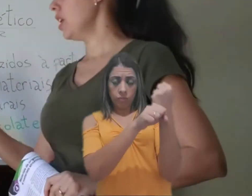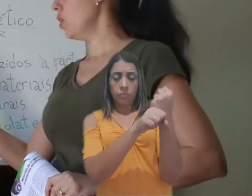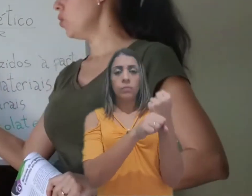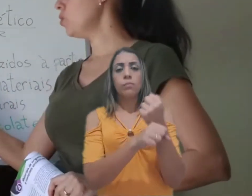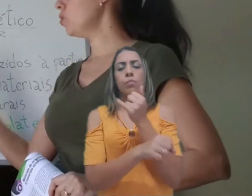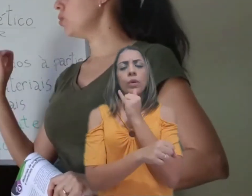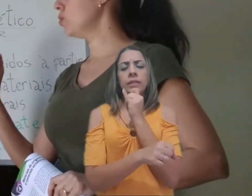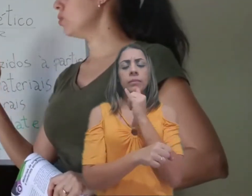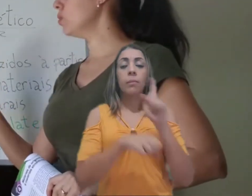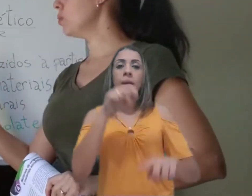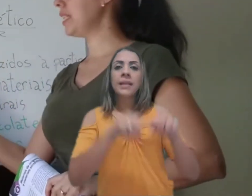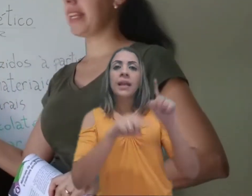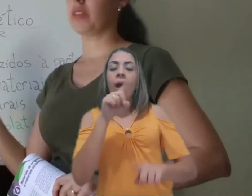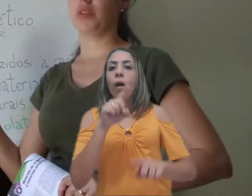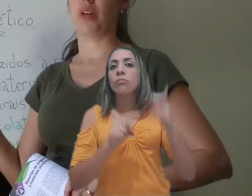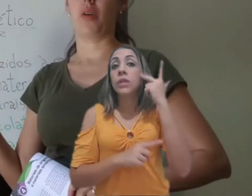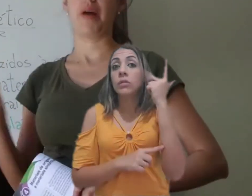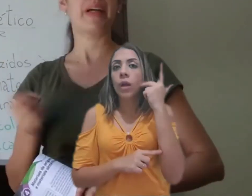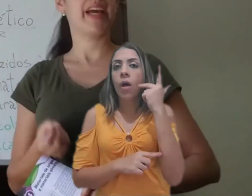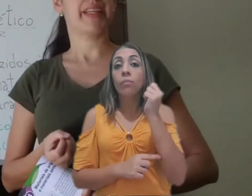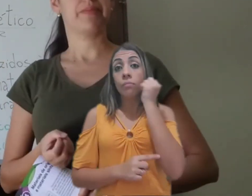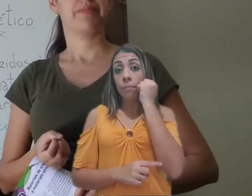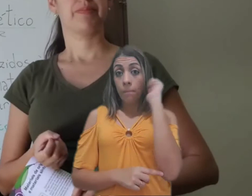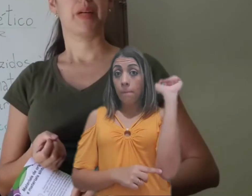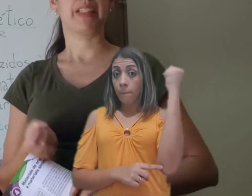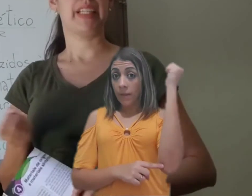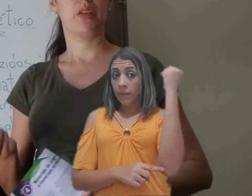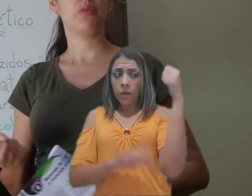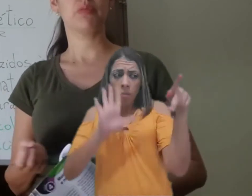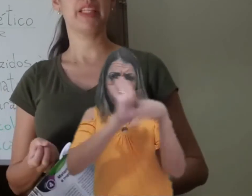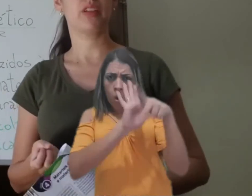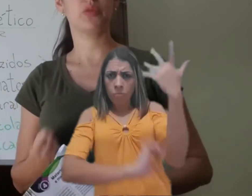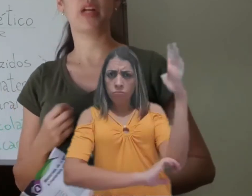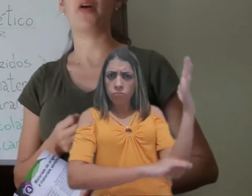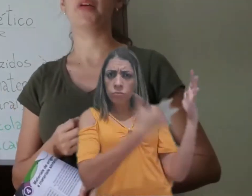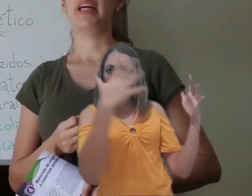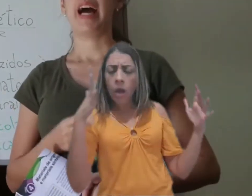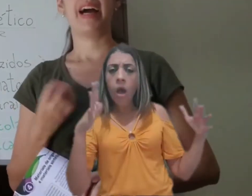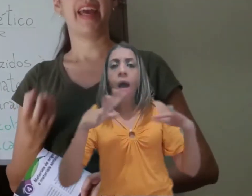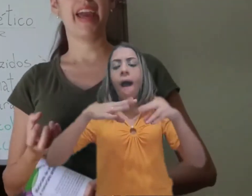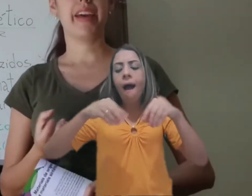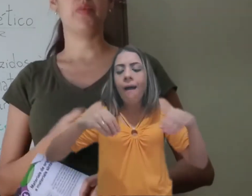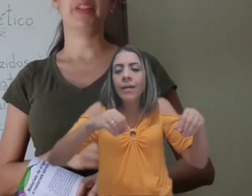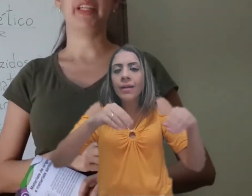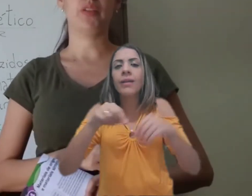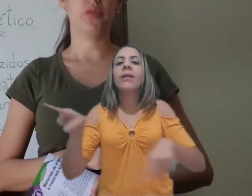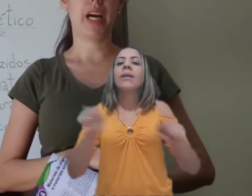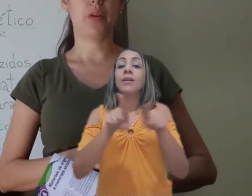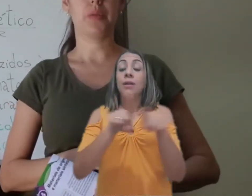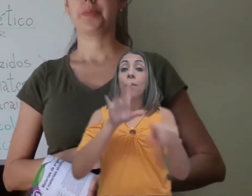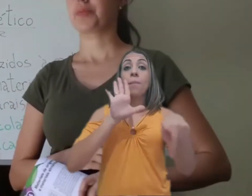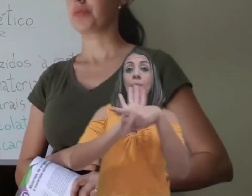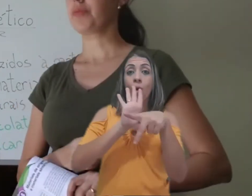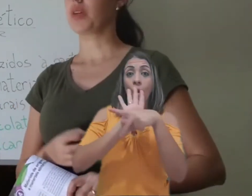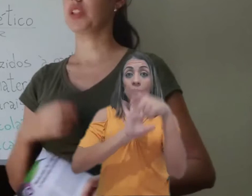Então, um material natural, a madeira. A madeira é um material natural. A areia é um material